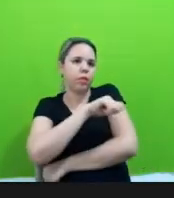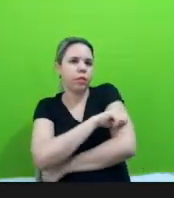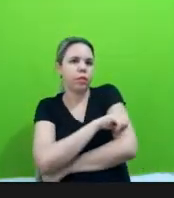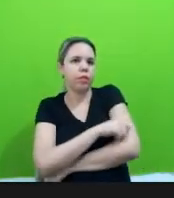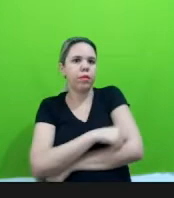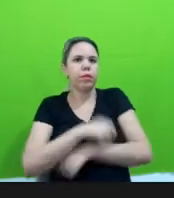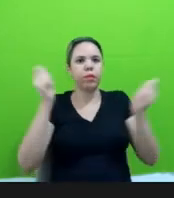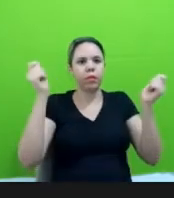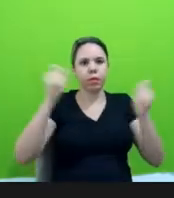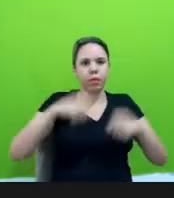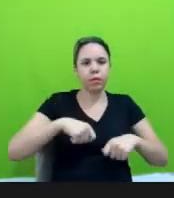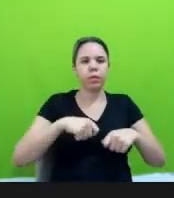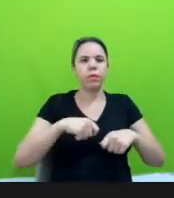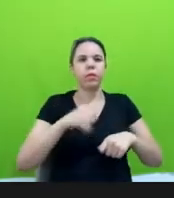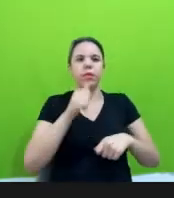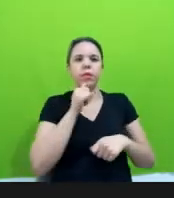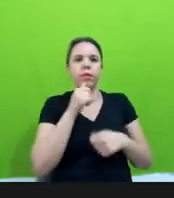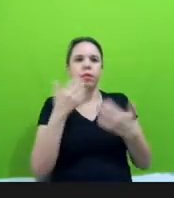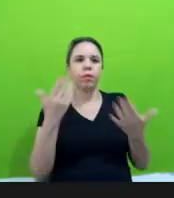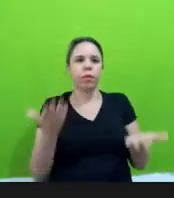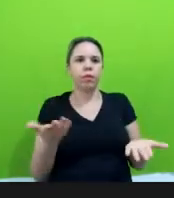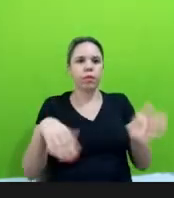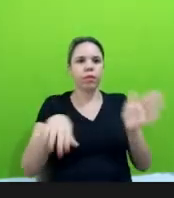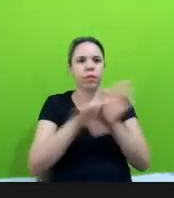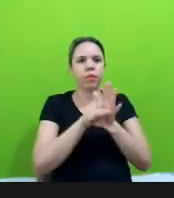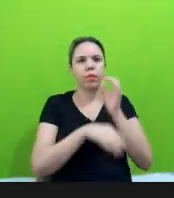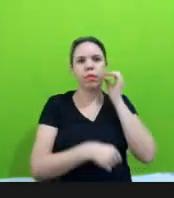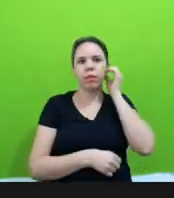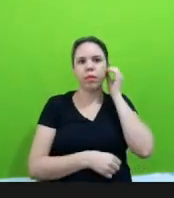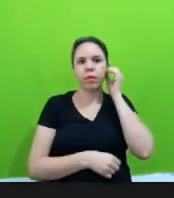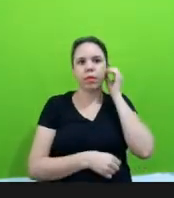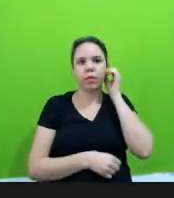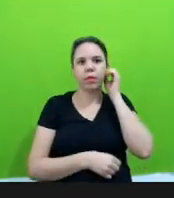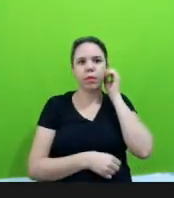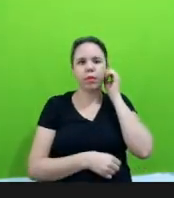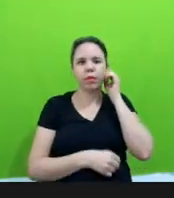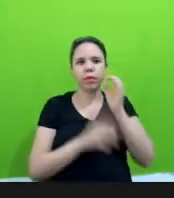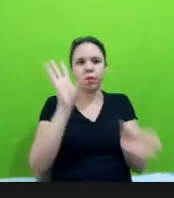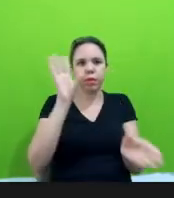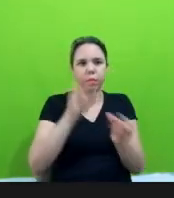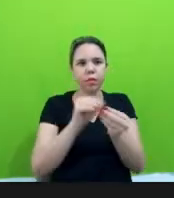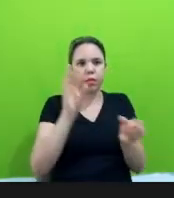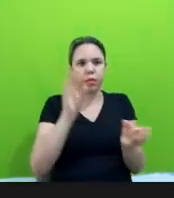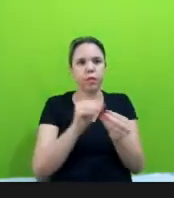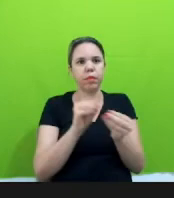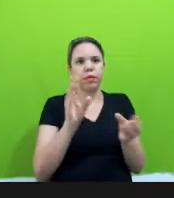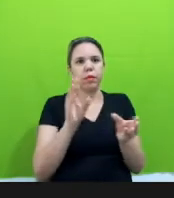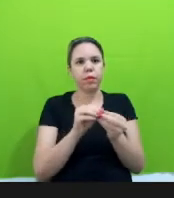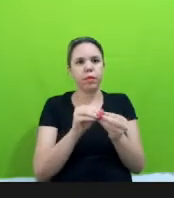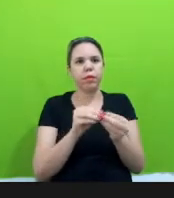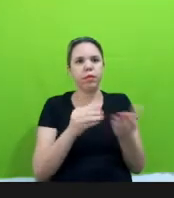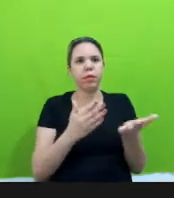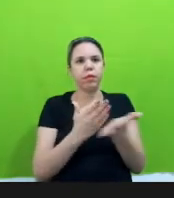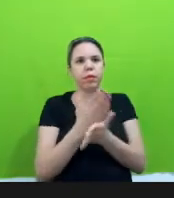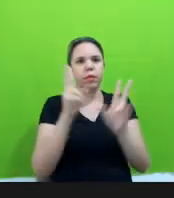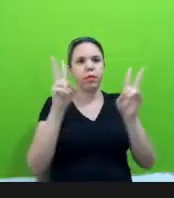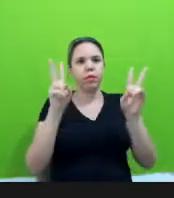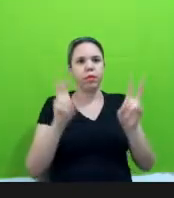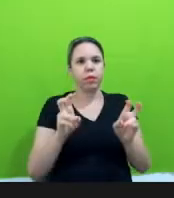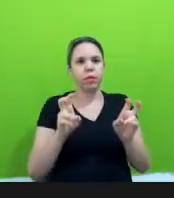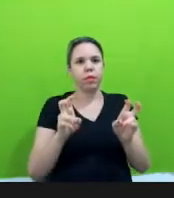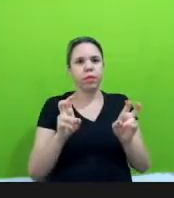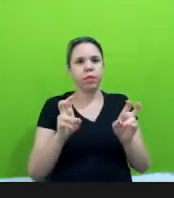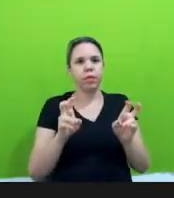gente cruzar e chegar a conclusões mais assertivas em relação ao filme